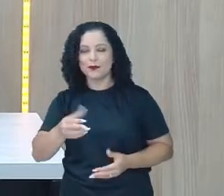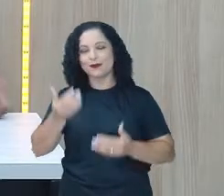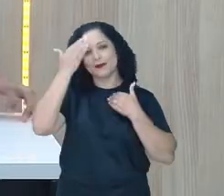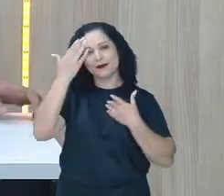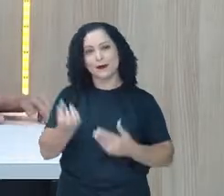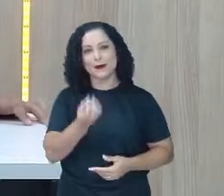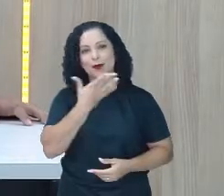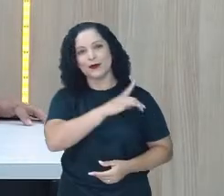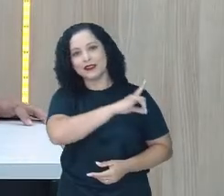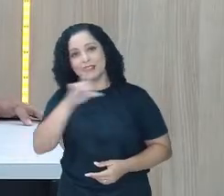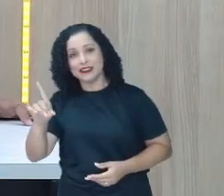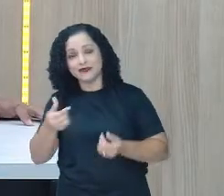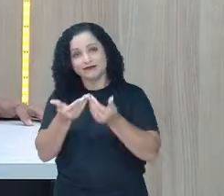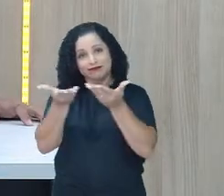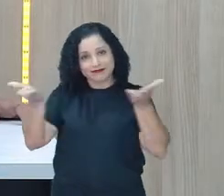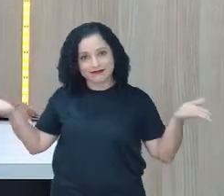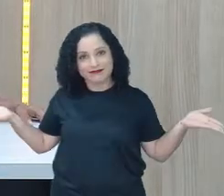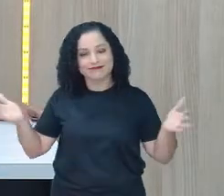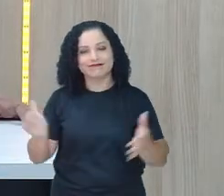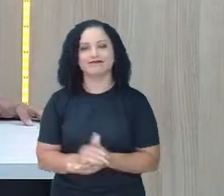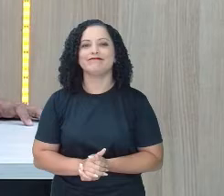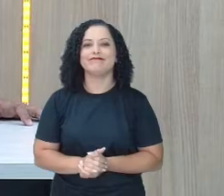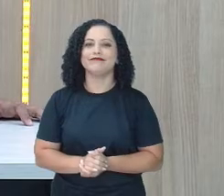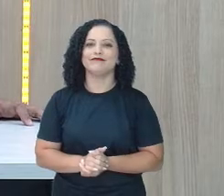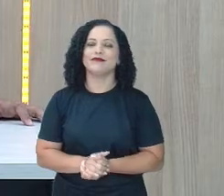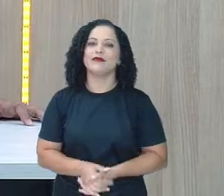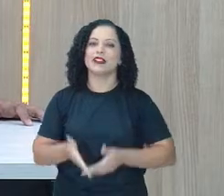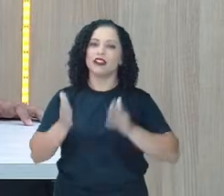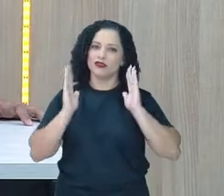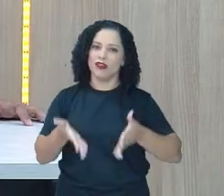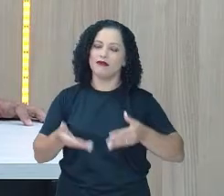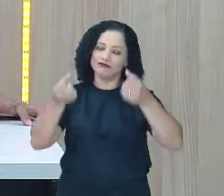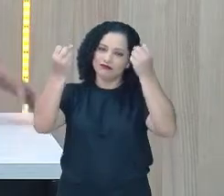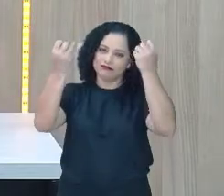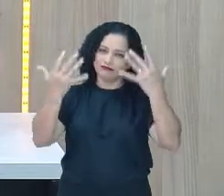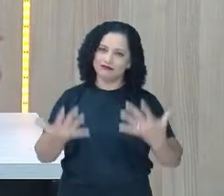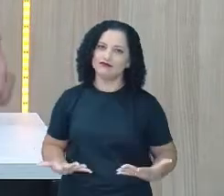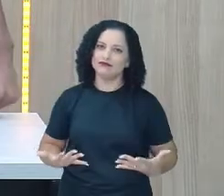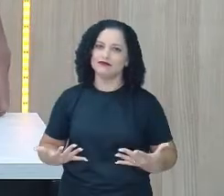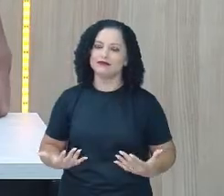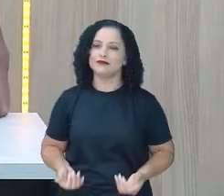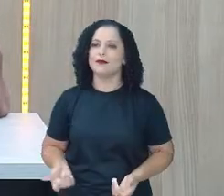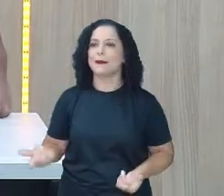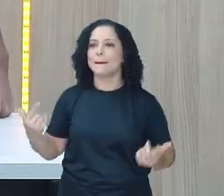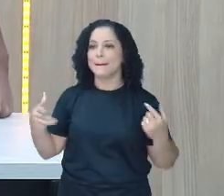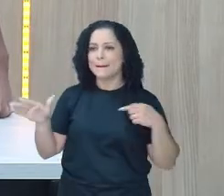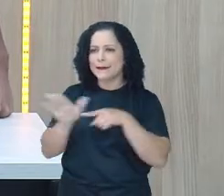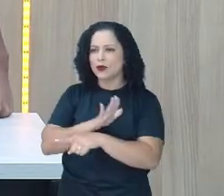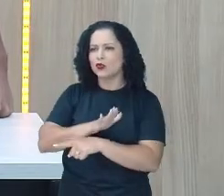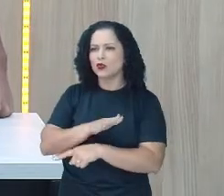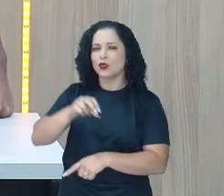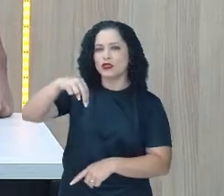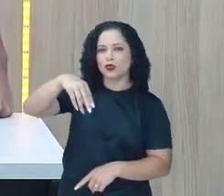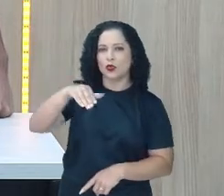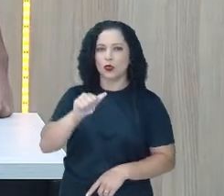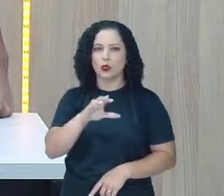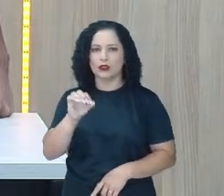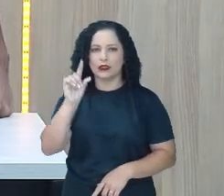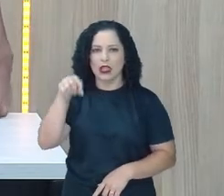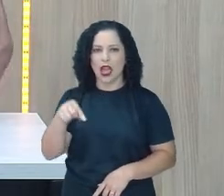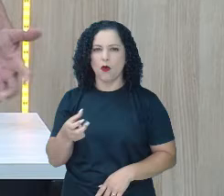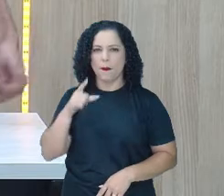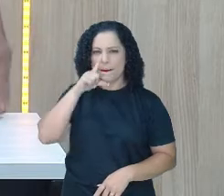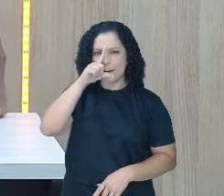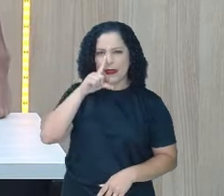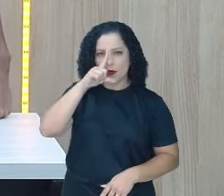pessoal. Bom, como você tinha falado, você até perguntou que, na verdade, se o NAU representaria alguma ameaça para